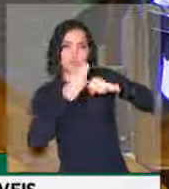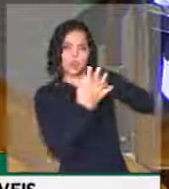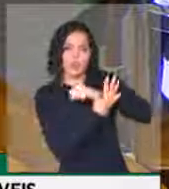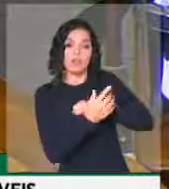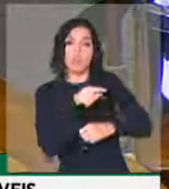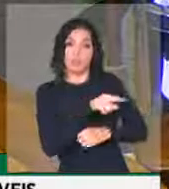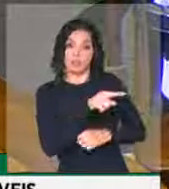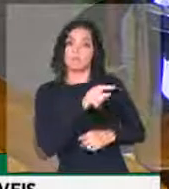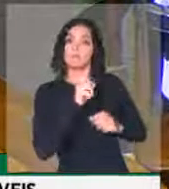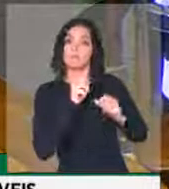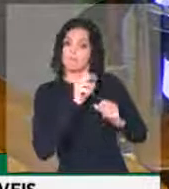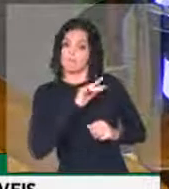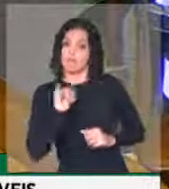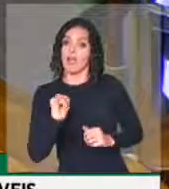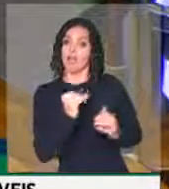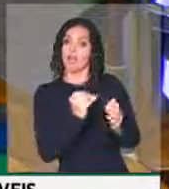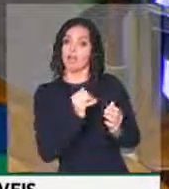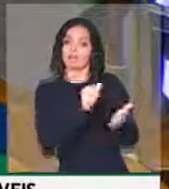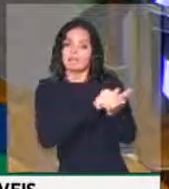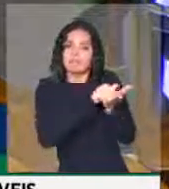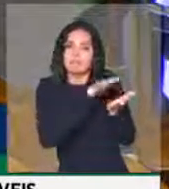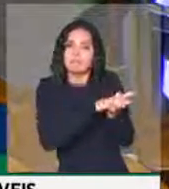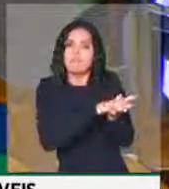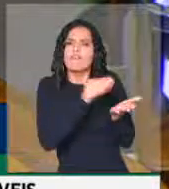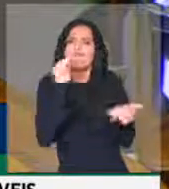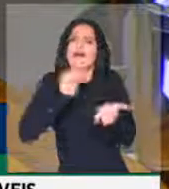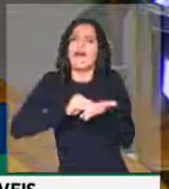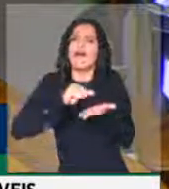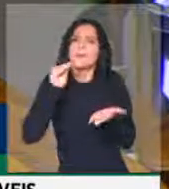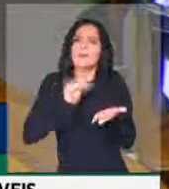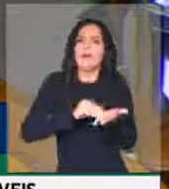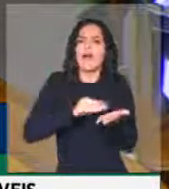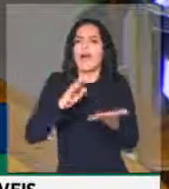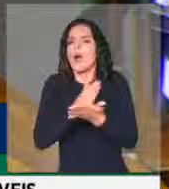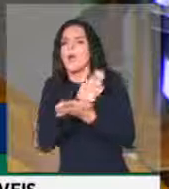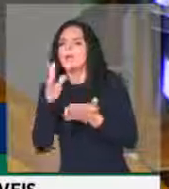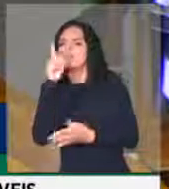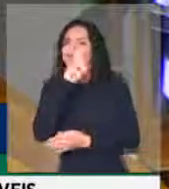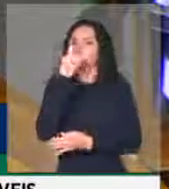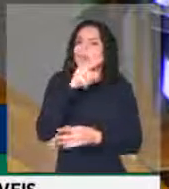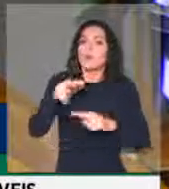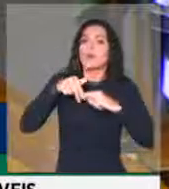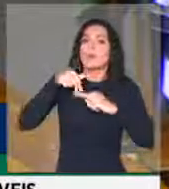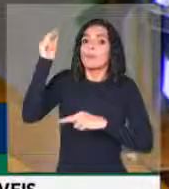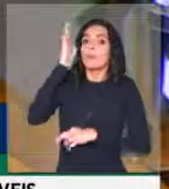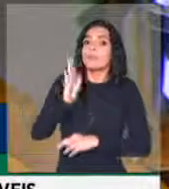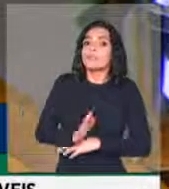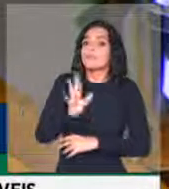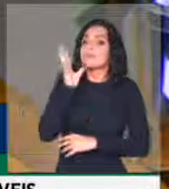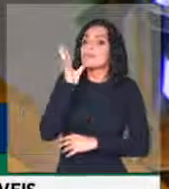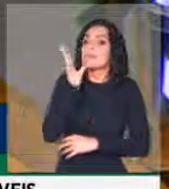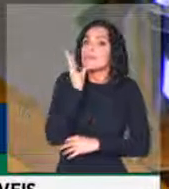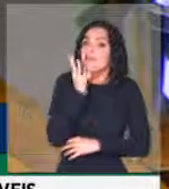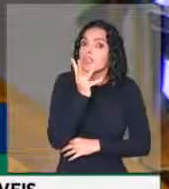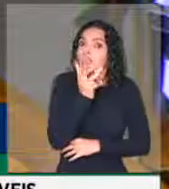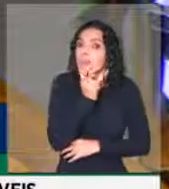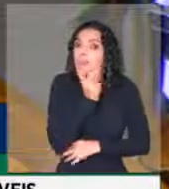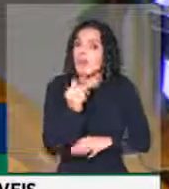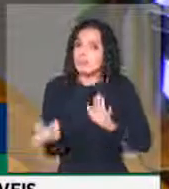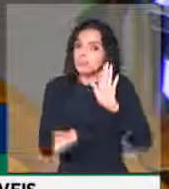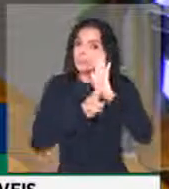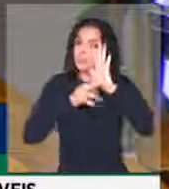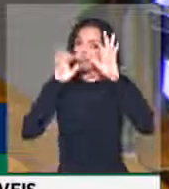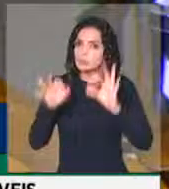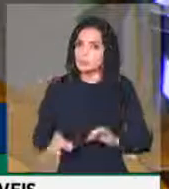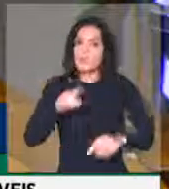número pode e deve estar subnotificado diante da demora em que o Brasil assumiu e ainda não chegou